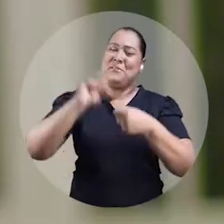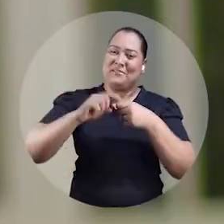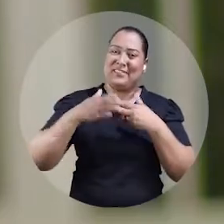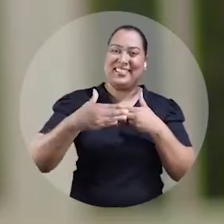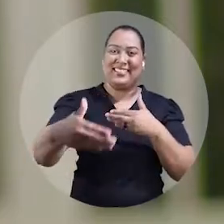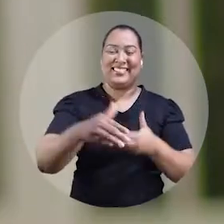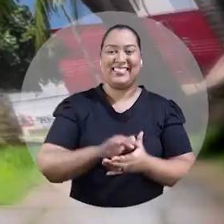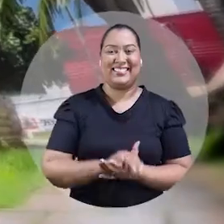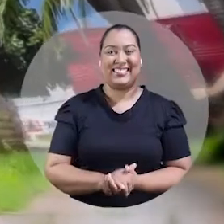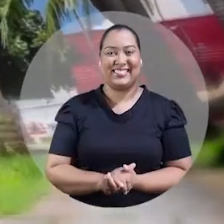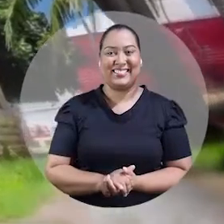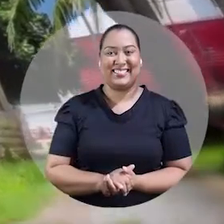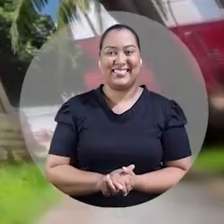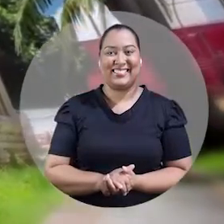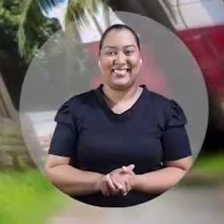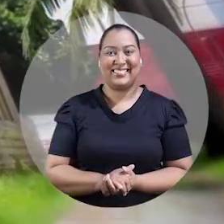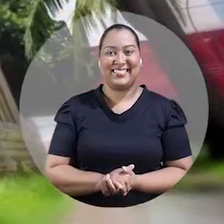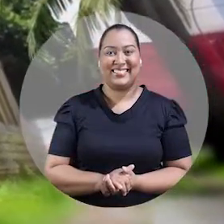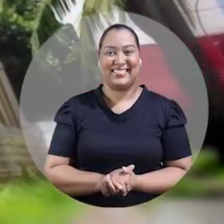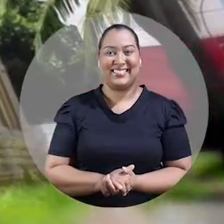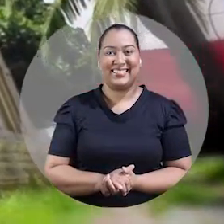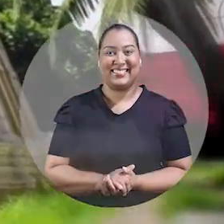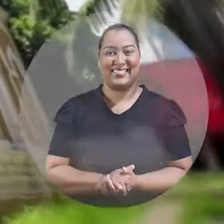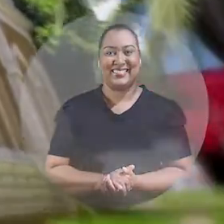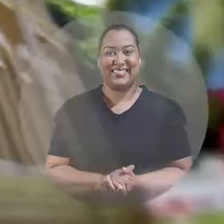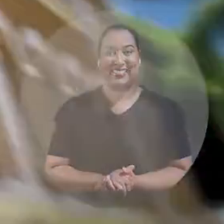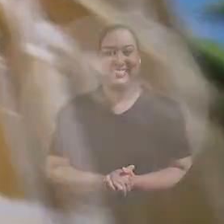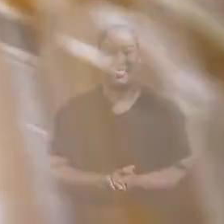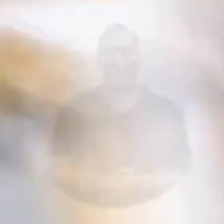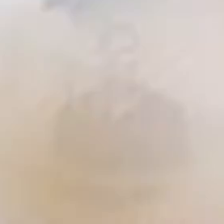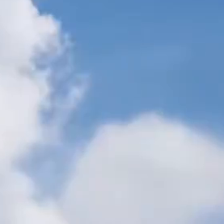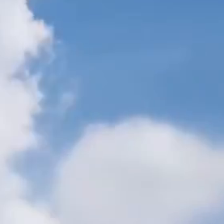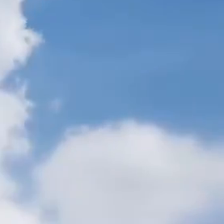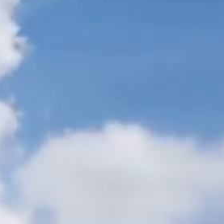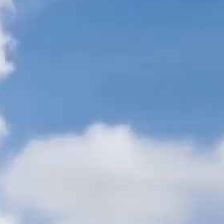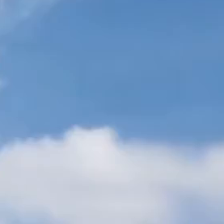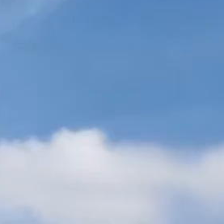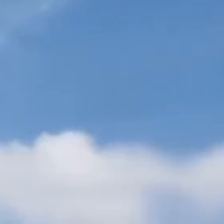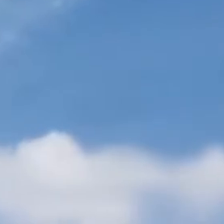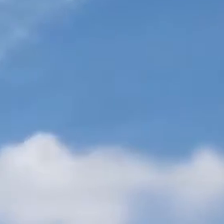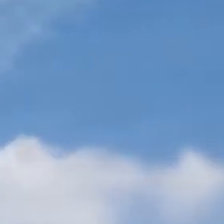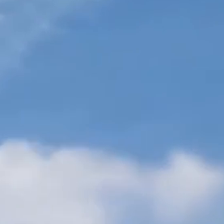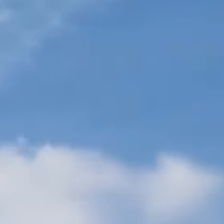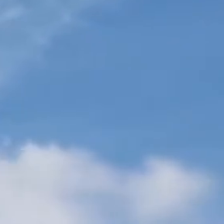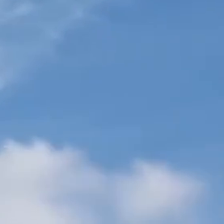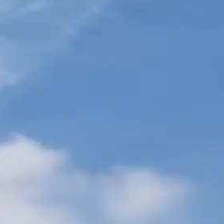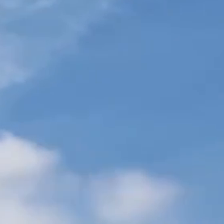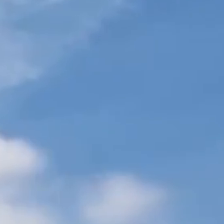volta em instantes.